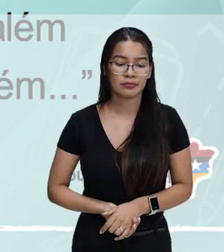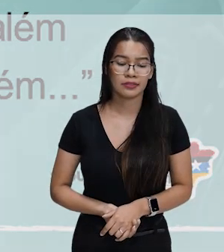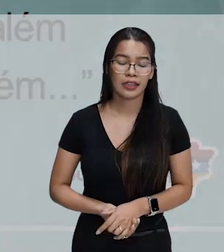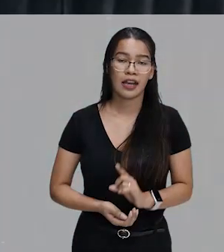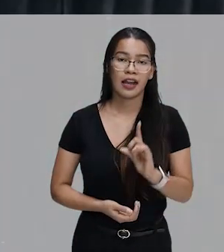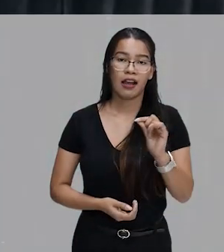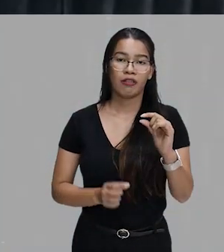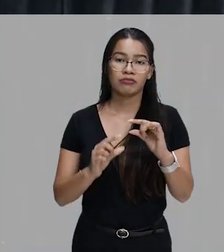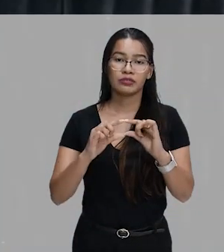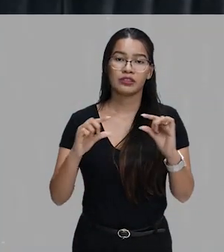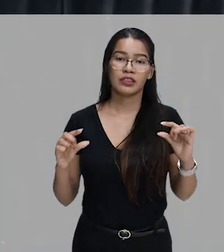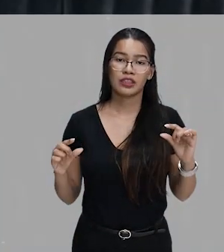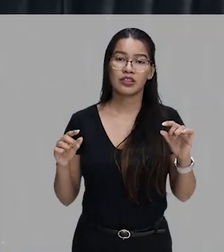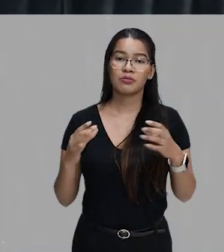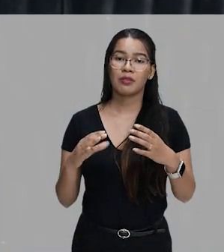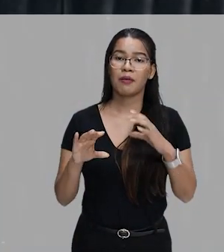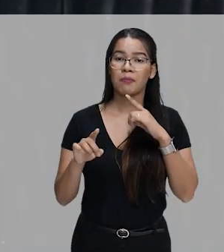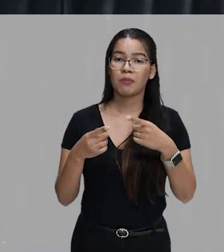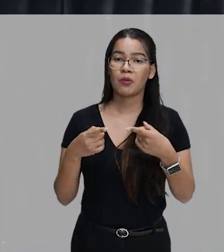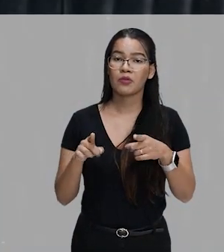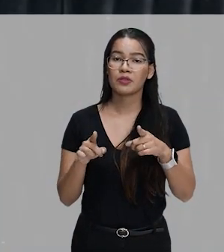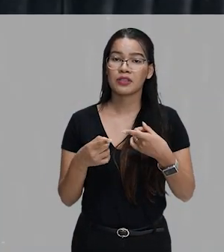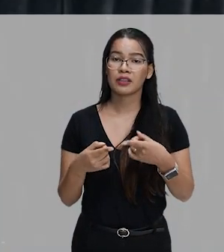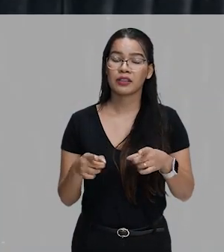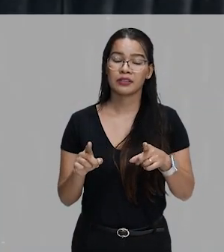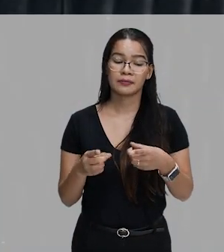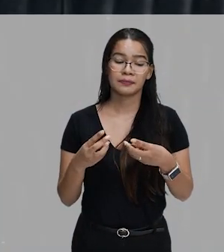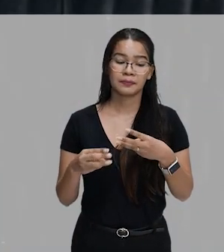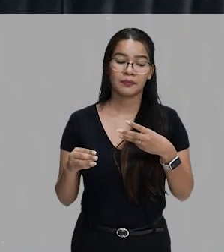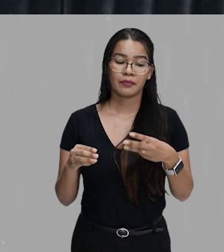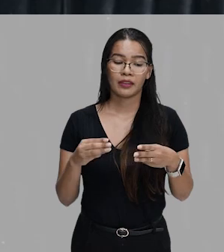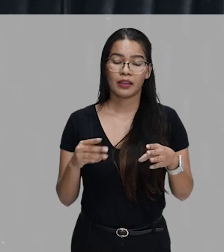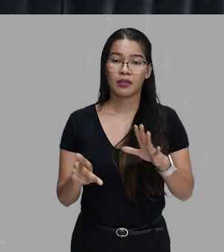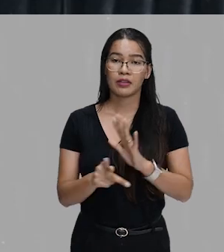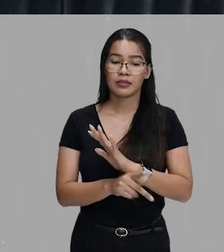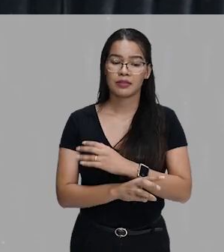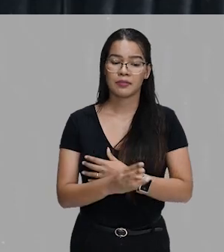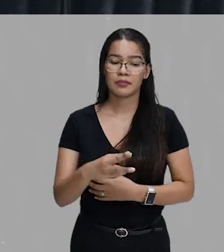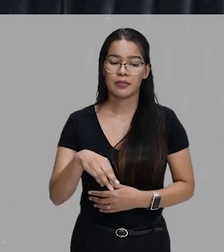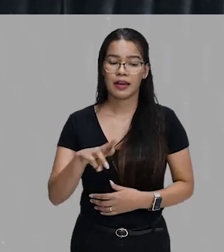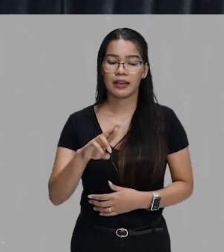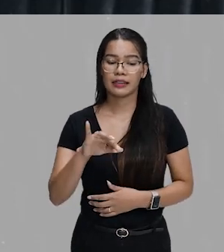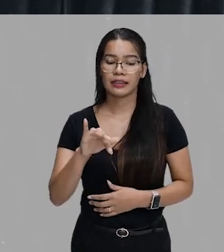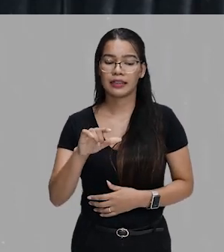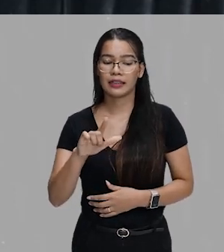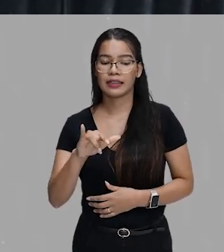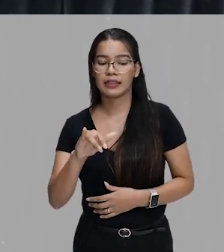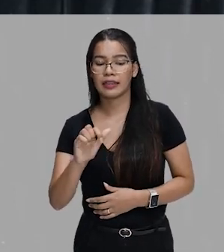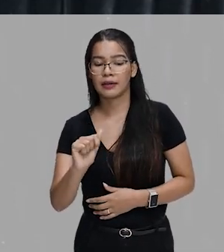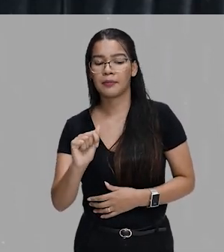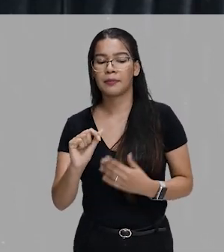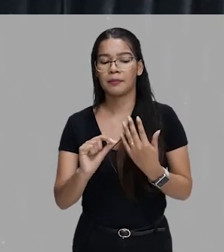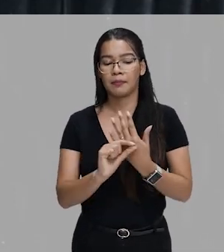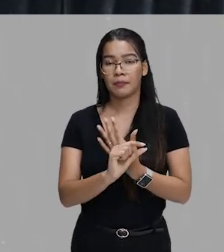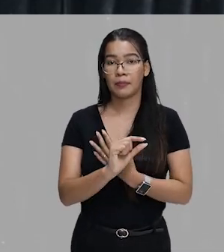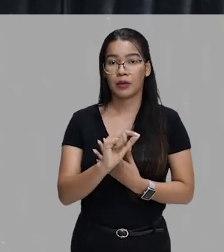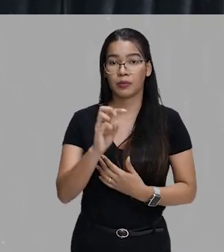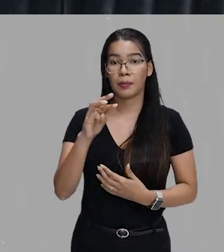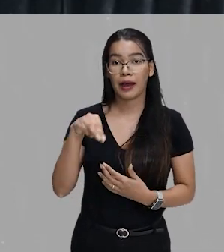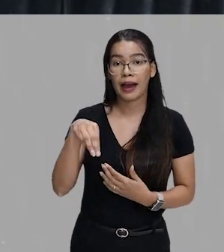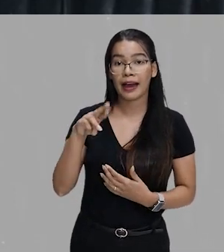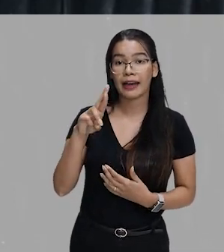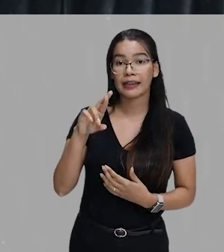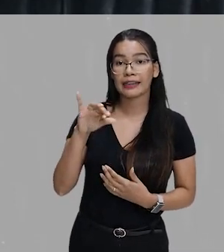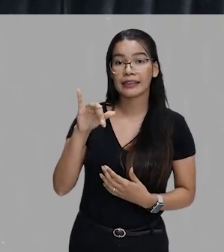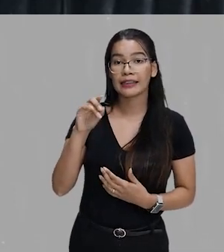É um trecho de uma canção também de Marília Mendonça, Se Ame Mais, é o nome da canção, tá? A gente percebe